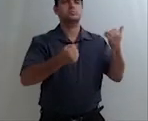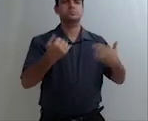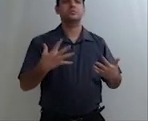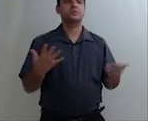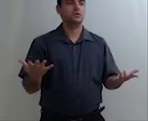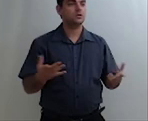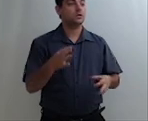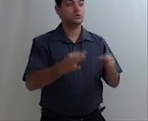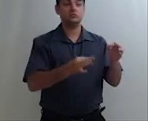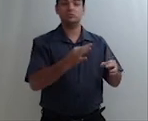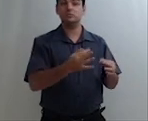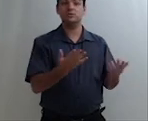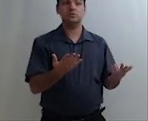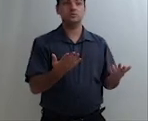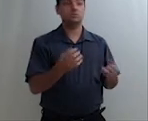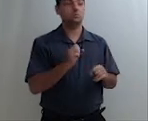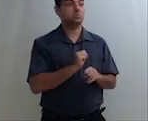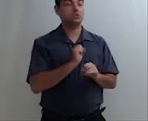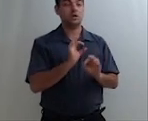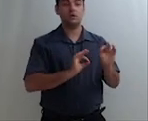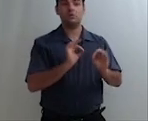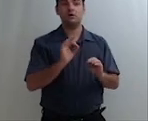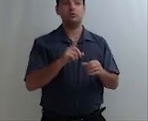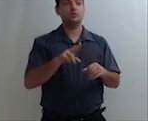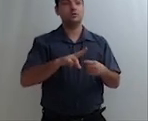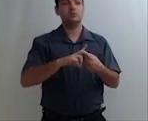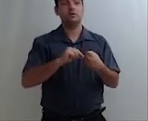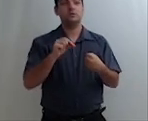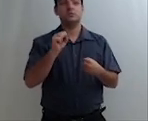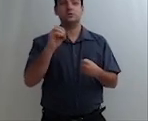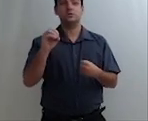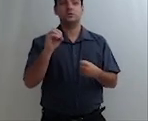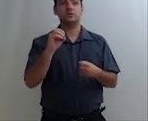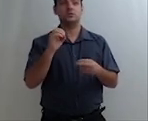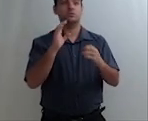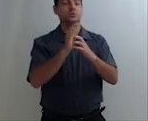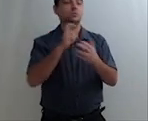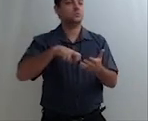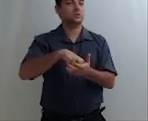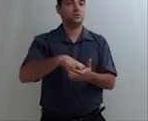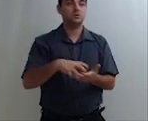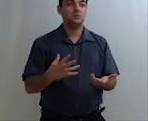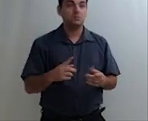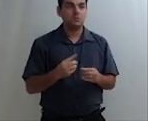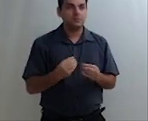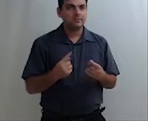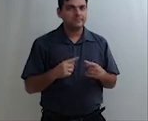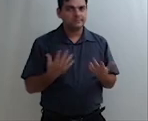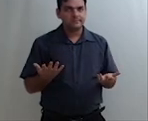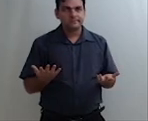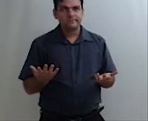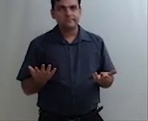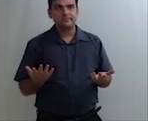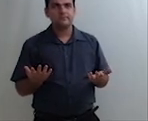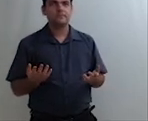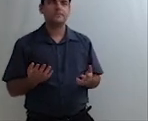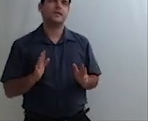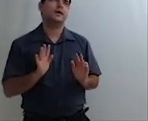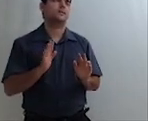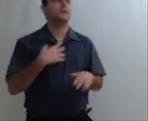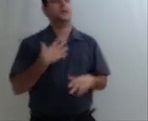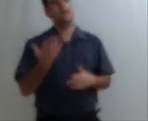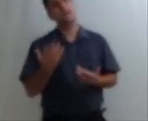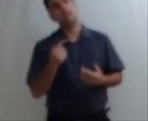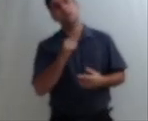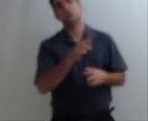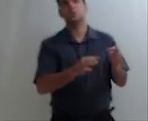desmembrar o feito com base no artigo 80 do Código de Processo Penal mas aí eu vou exentar o julgador porque